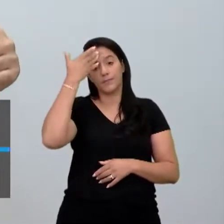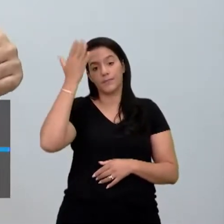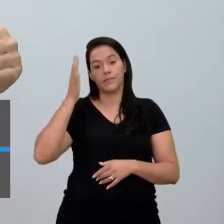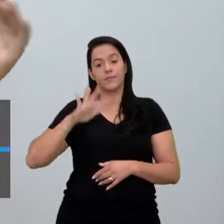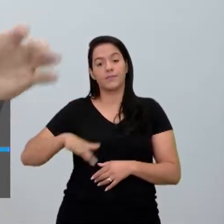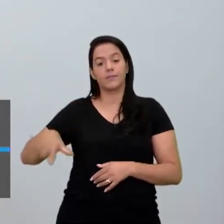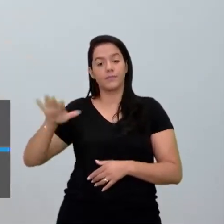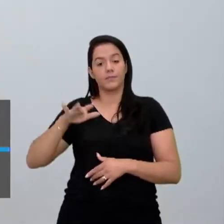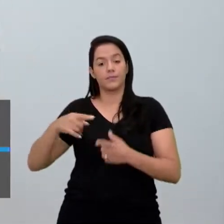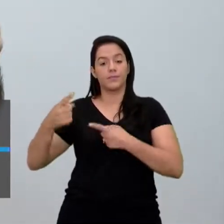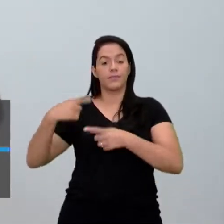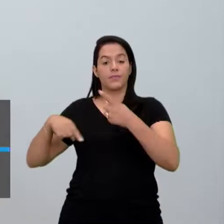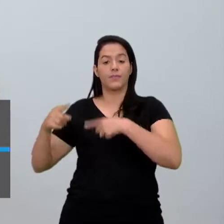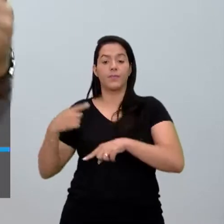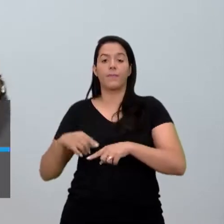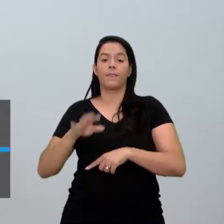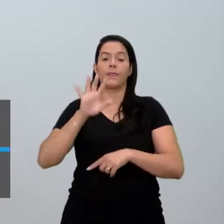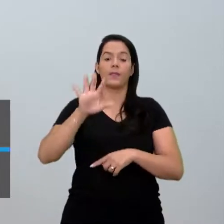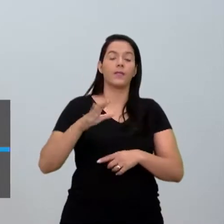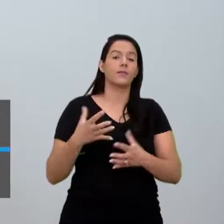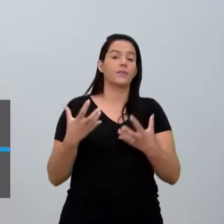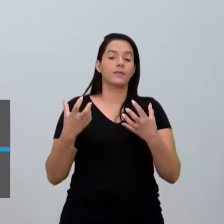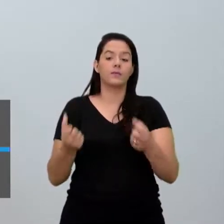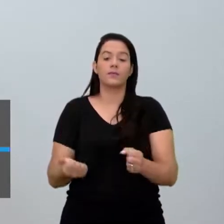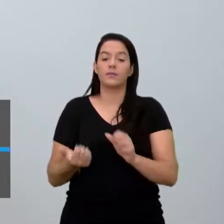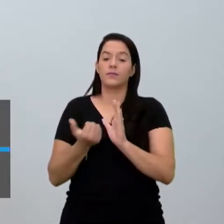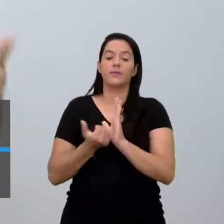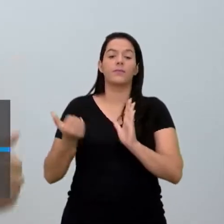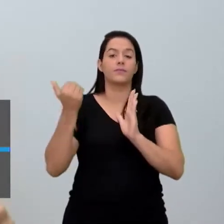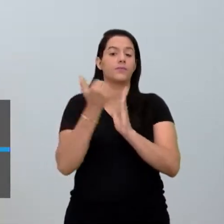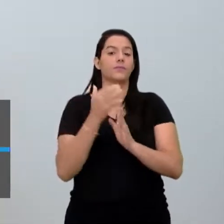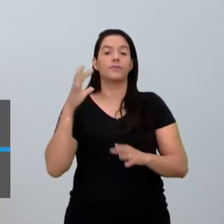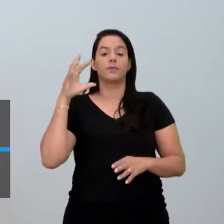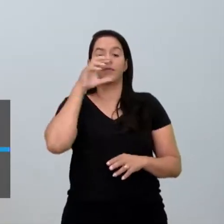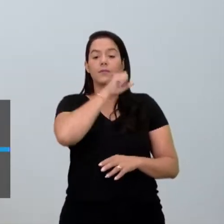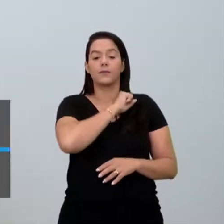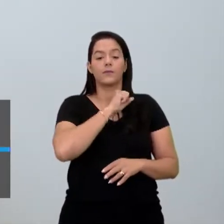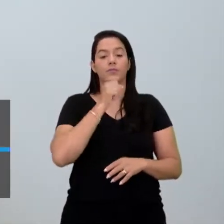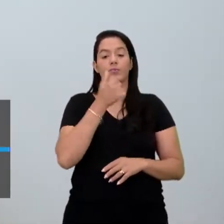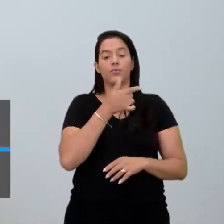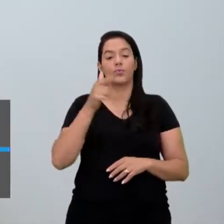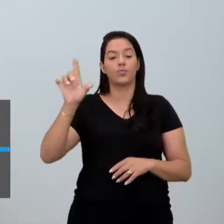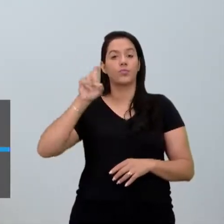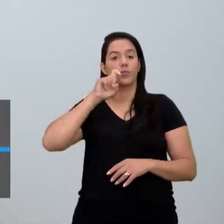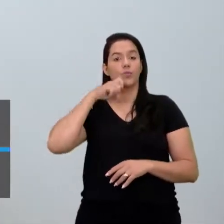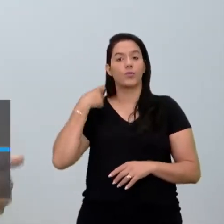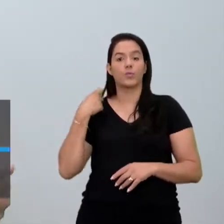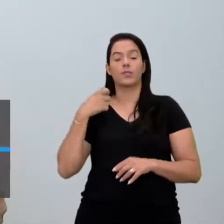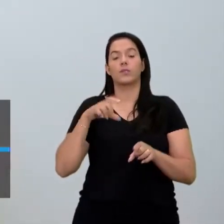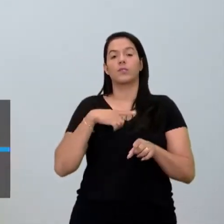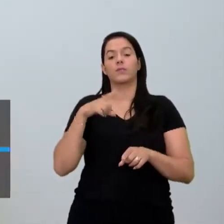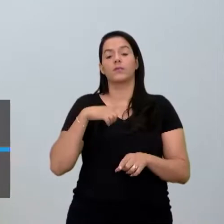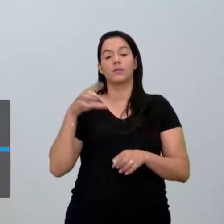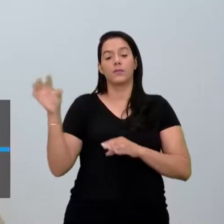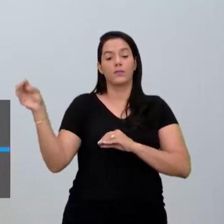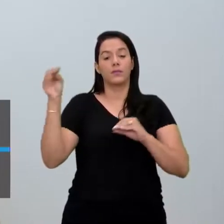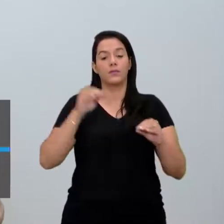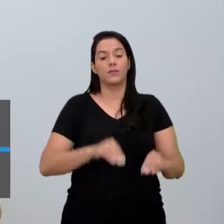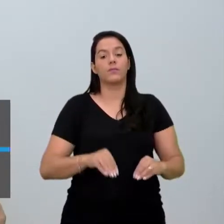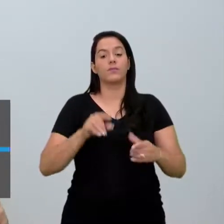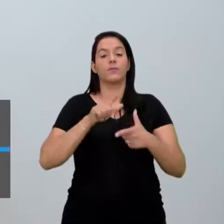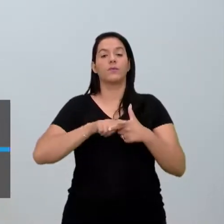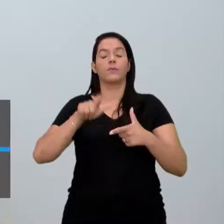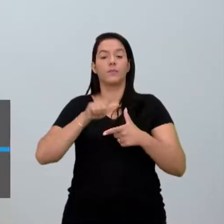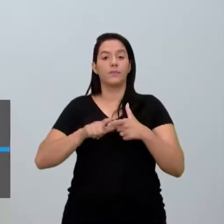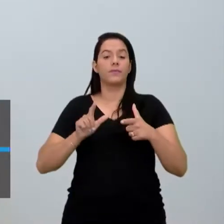mas aceitaram de uma forma muito mais rápida a inserção de ucranianos, e a problematização acontece